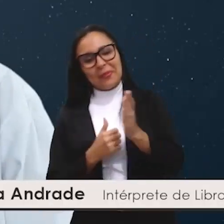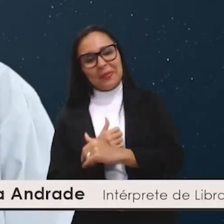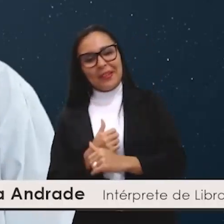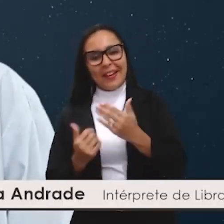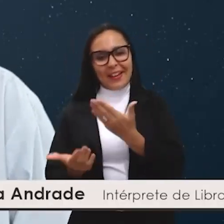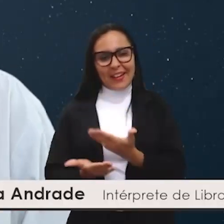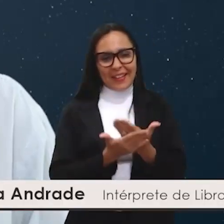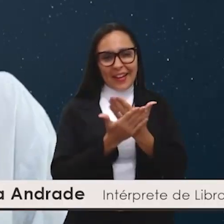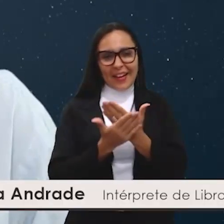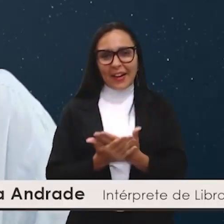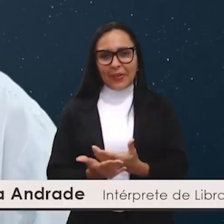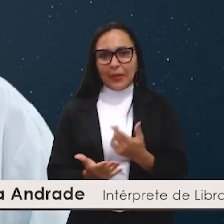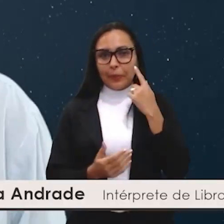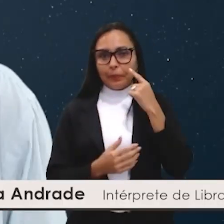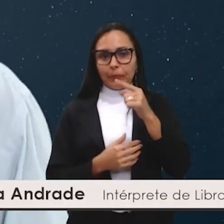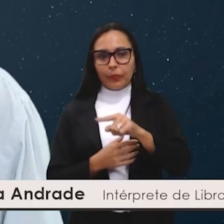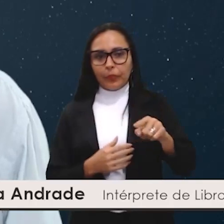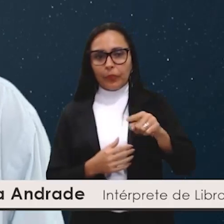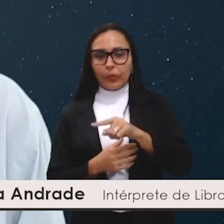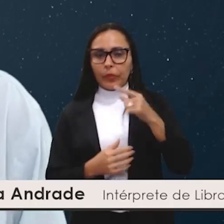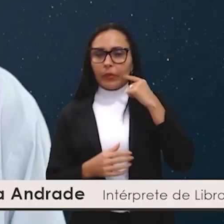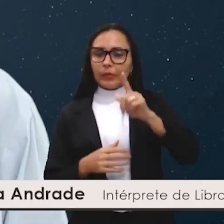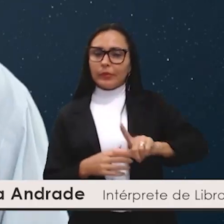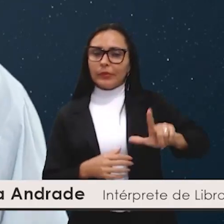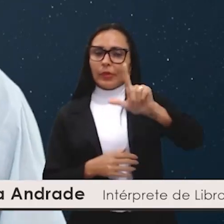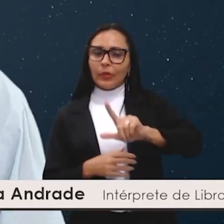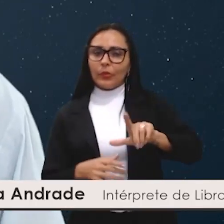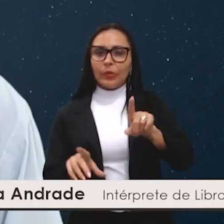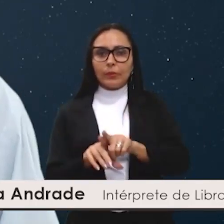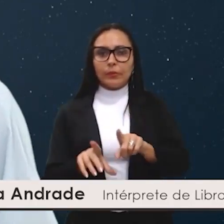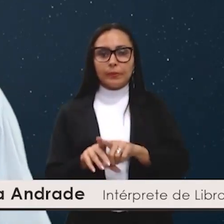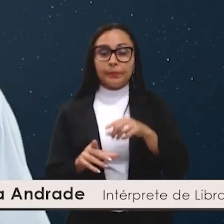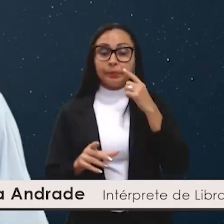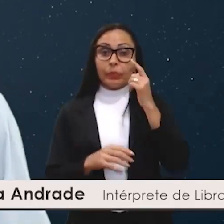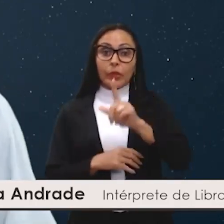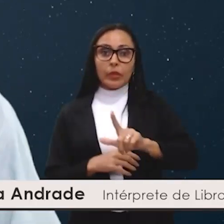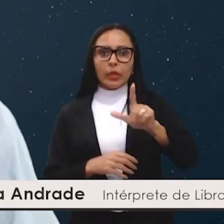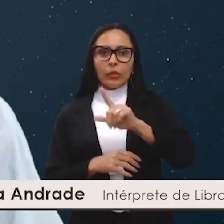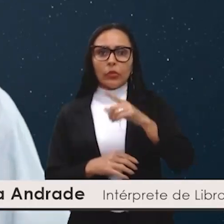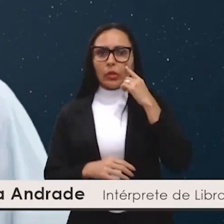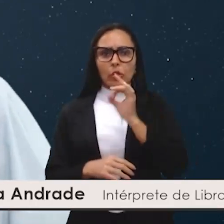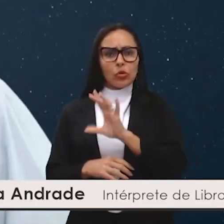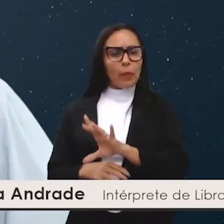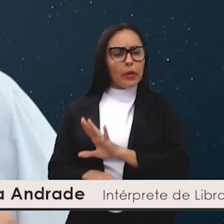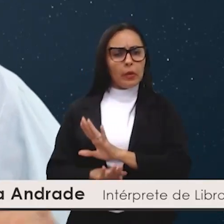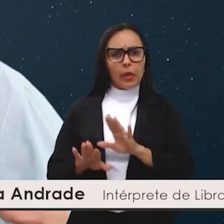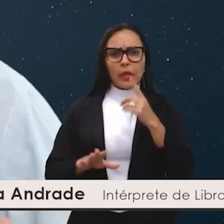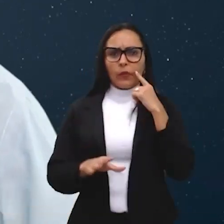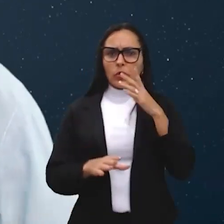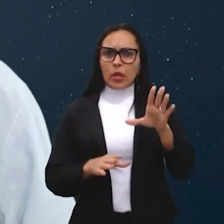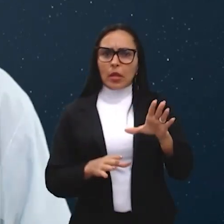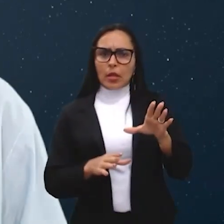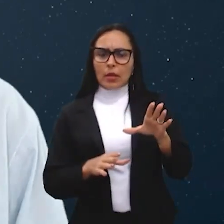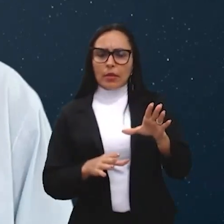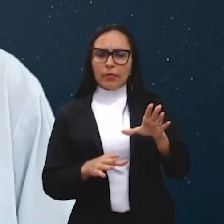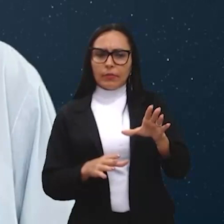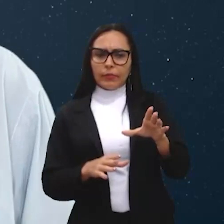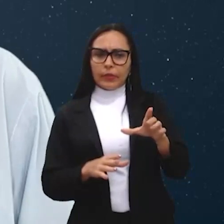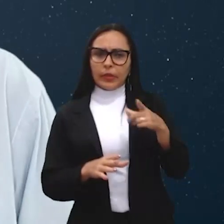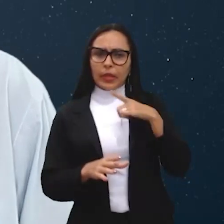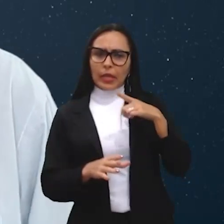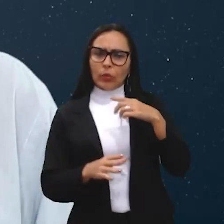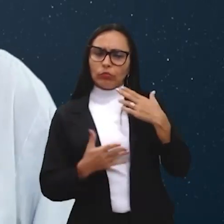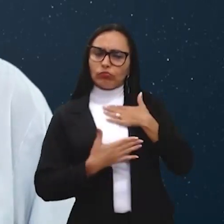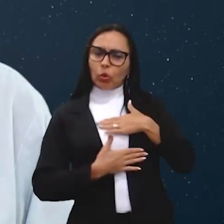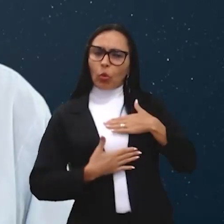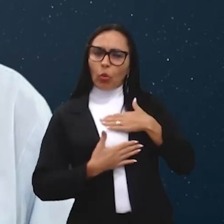dar essa garantia agora a vocês com literatura também, né? A literatura não é somente para que você adquira o bom